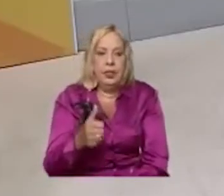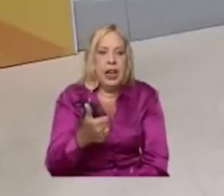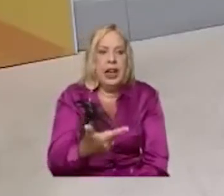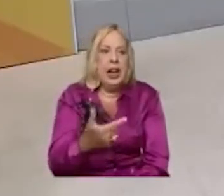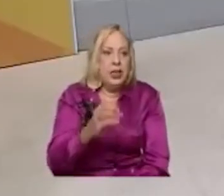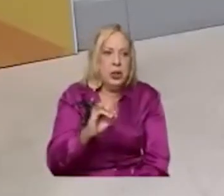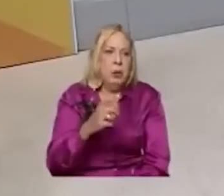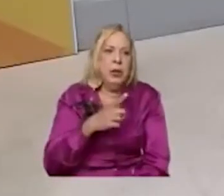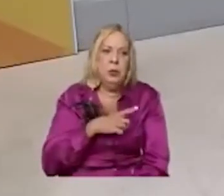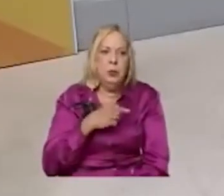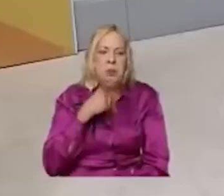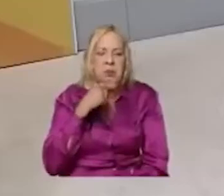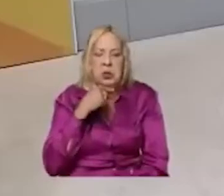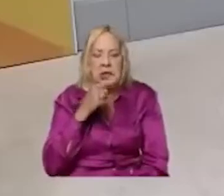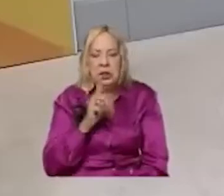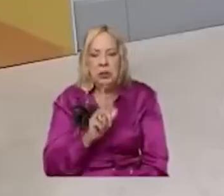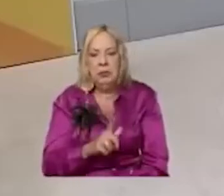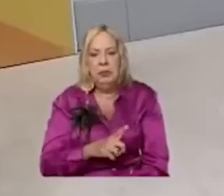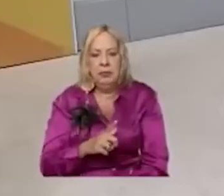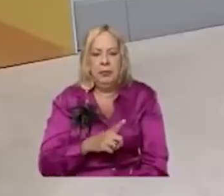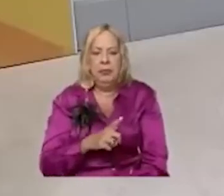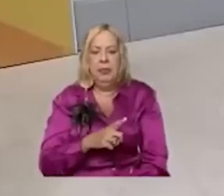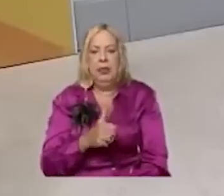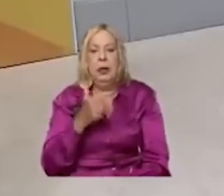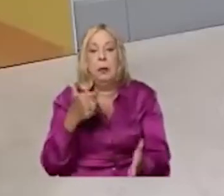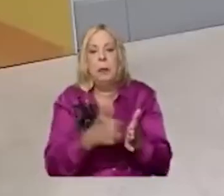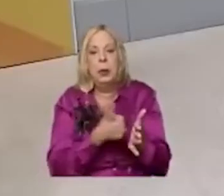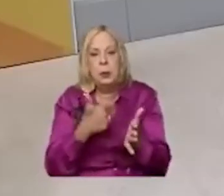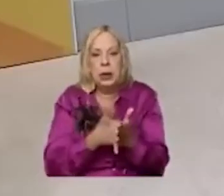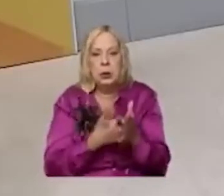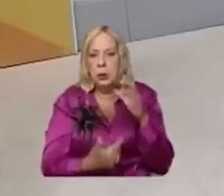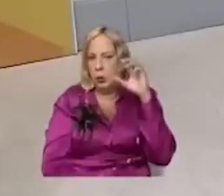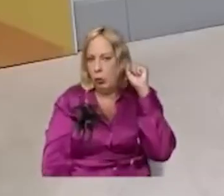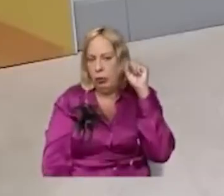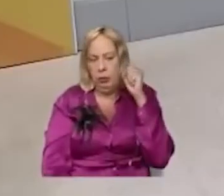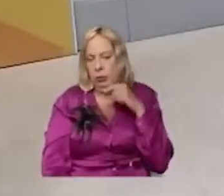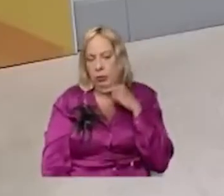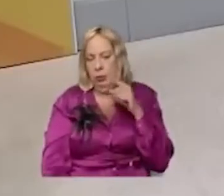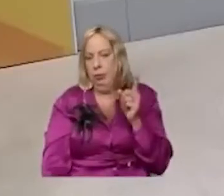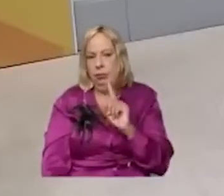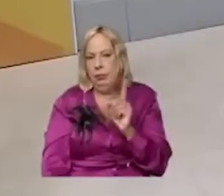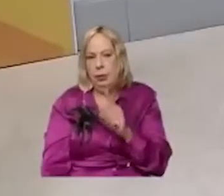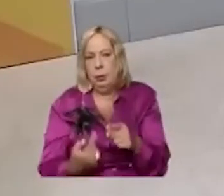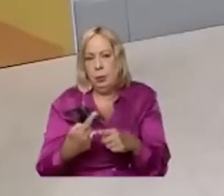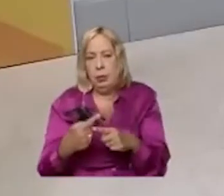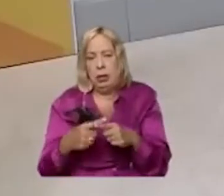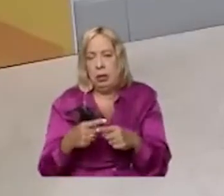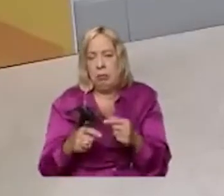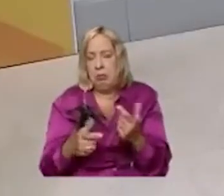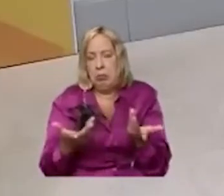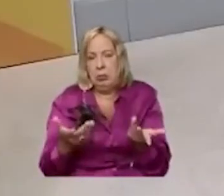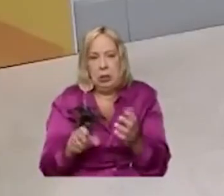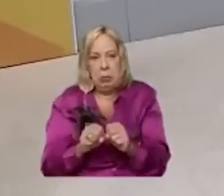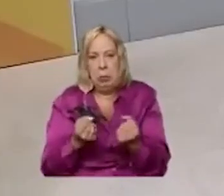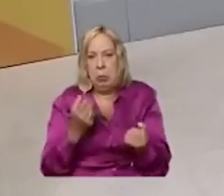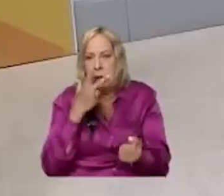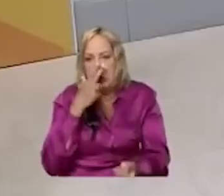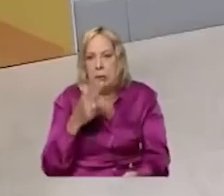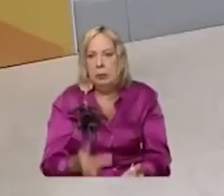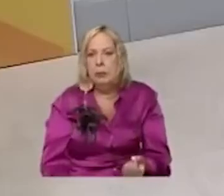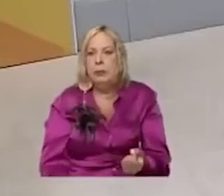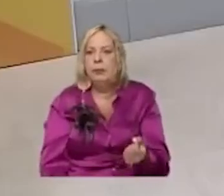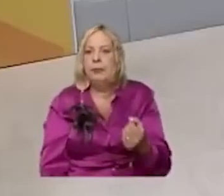total de 22 bolas que já saíram. Tem aí um título na expectativa, pois tá valendo, vou falar pra